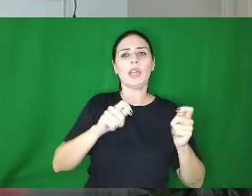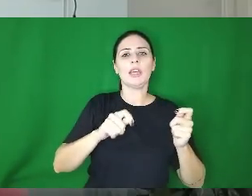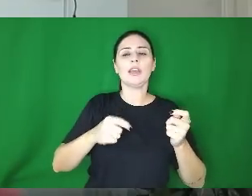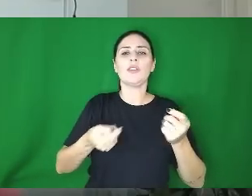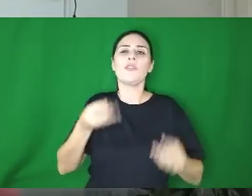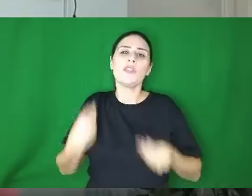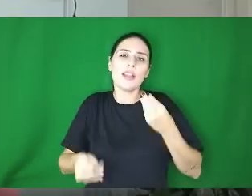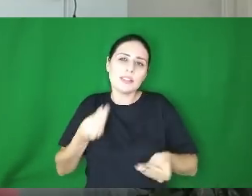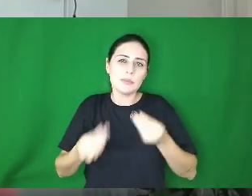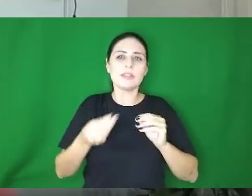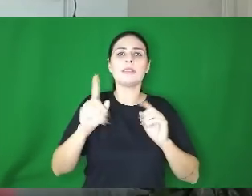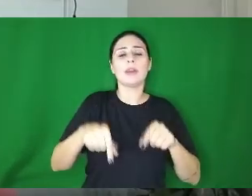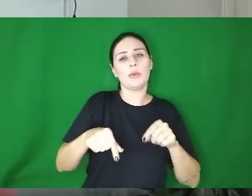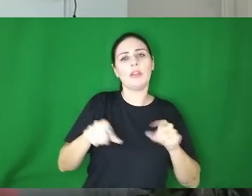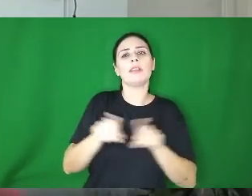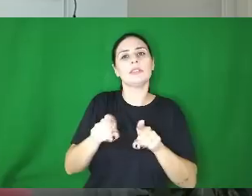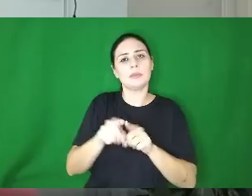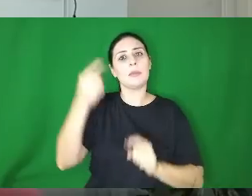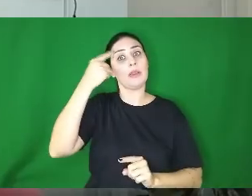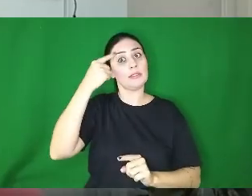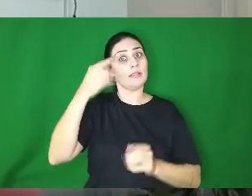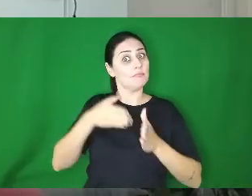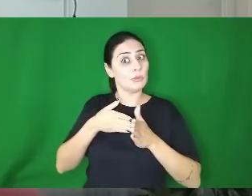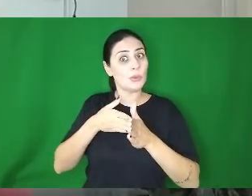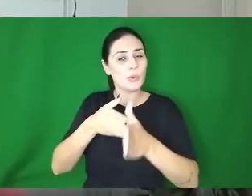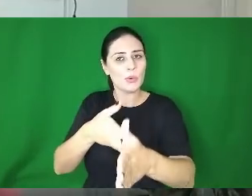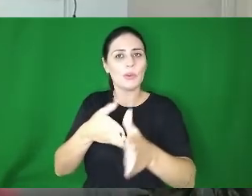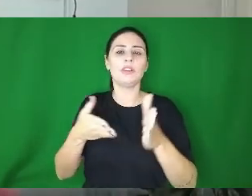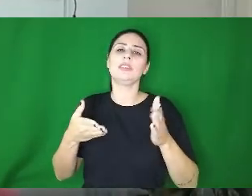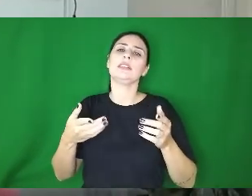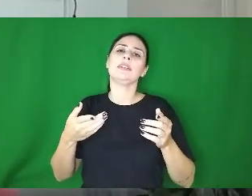de como avaliar isso. Obrigada.